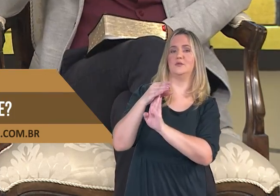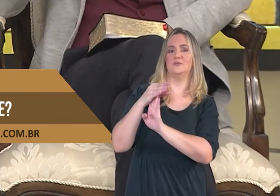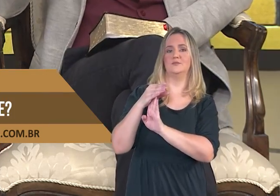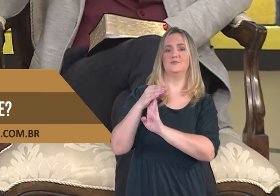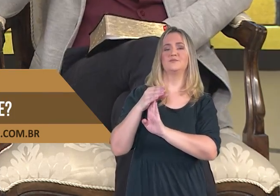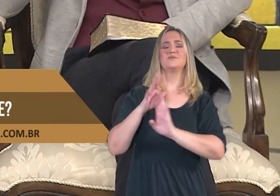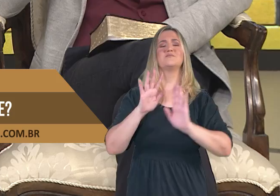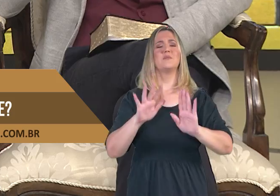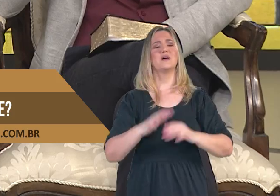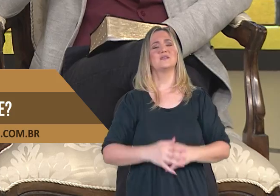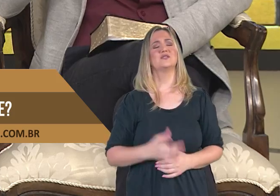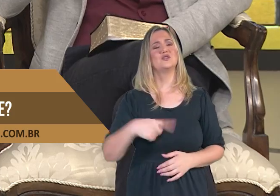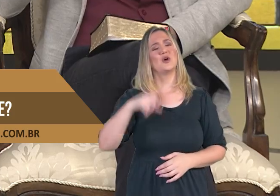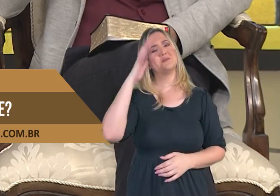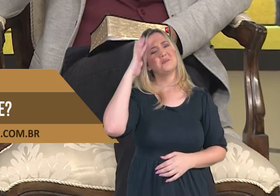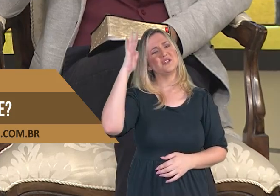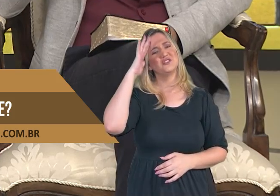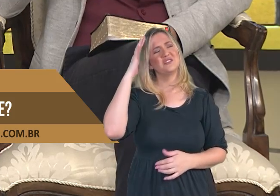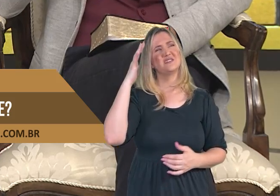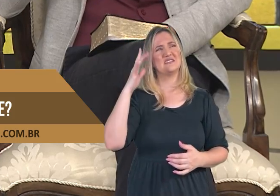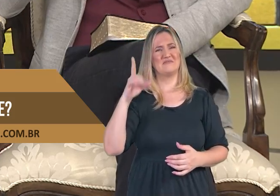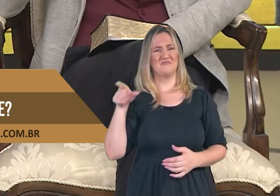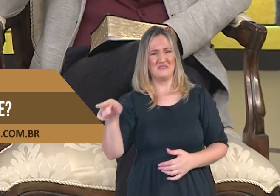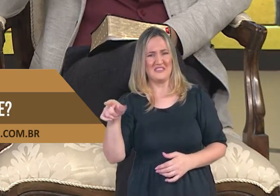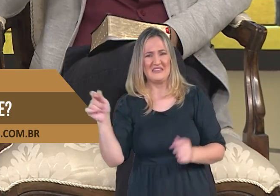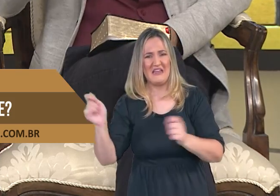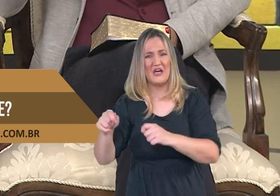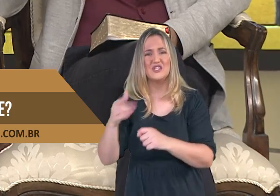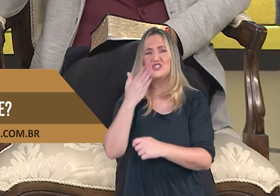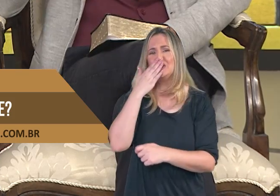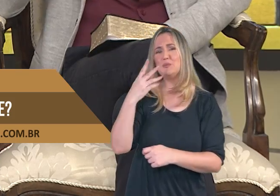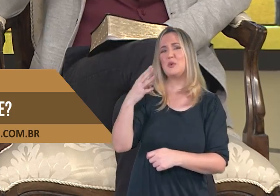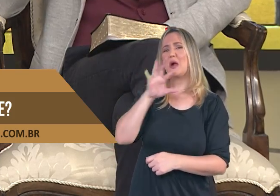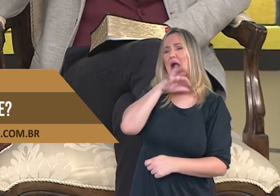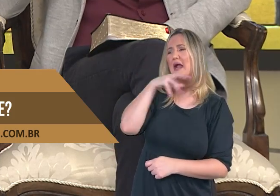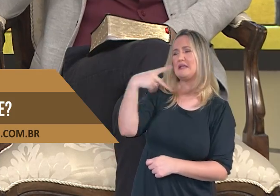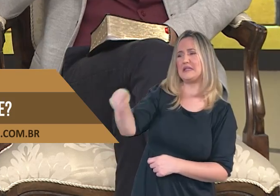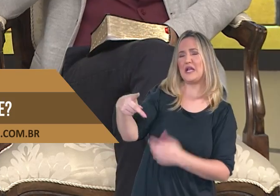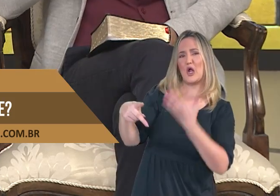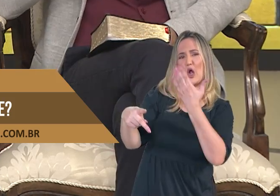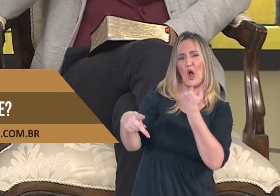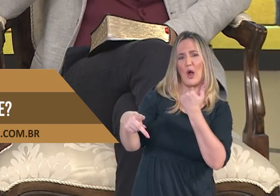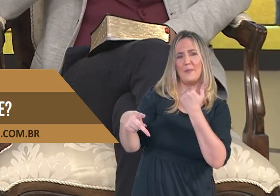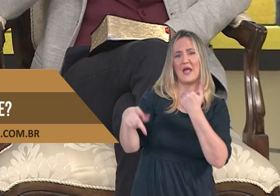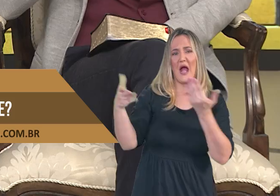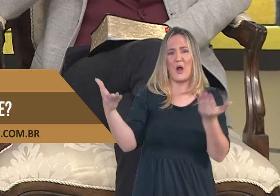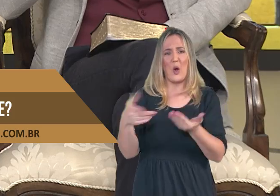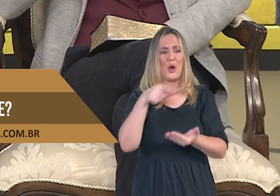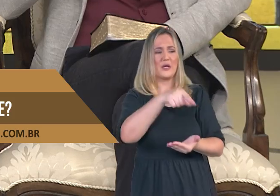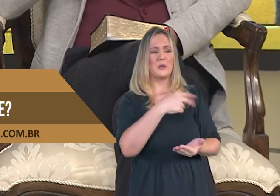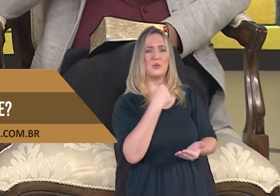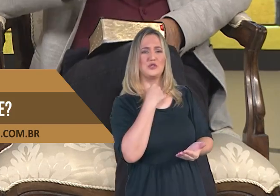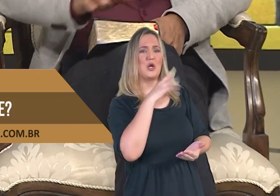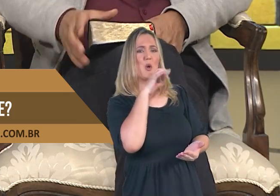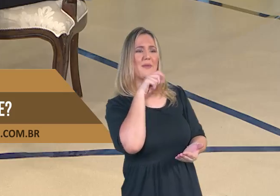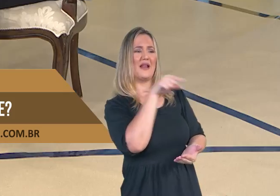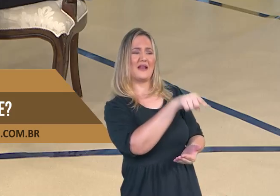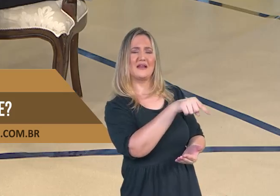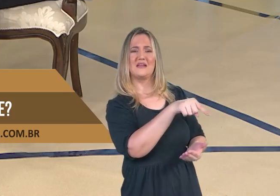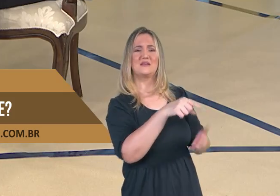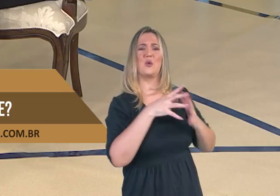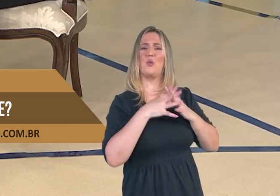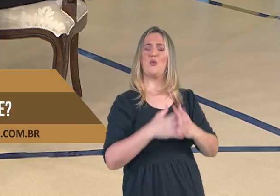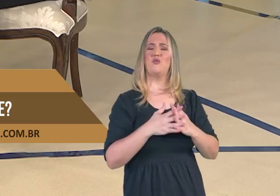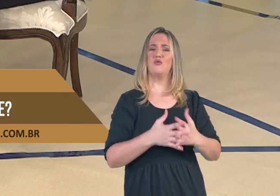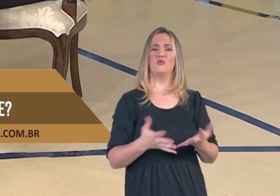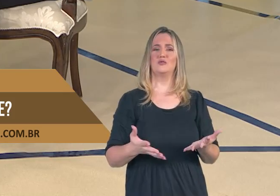esta ideia, por mais atraente que seja, é pura especulação e há algo de anacronismo nela. Sabe por quê? É que, embora